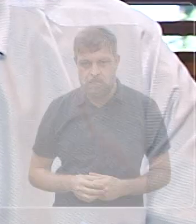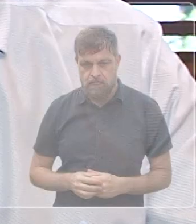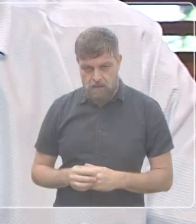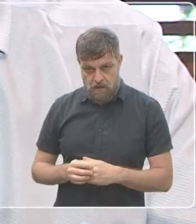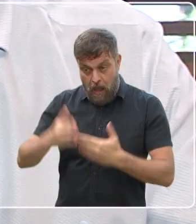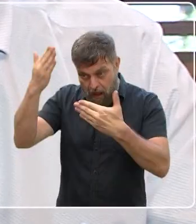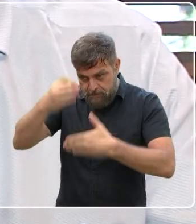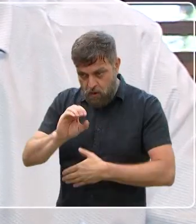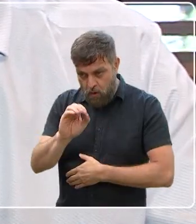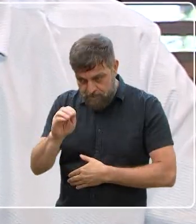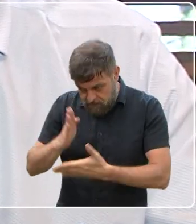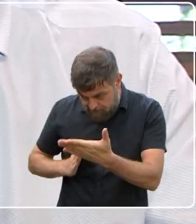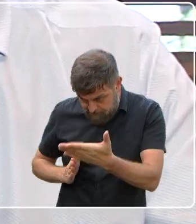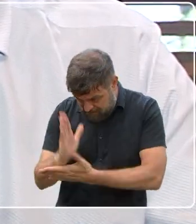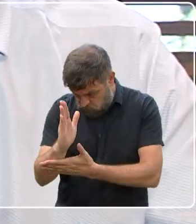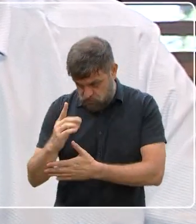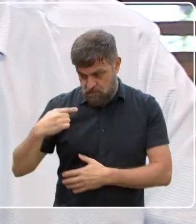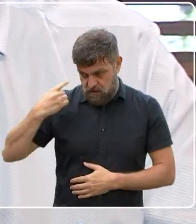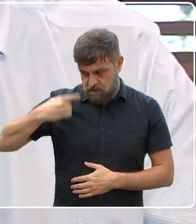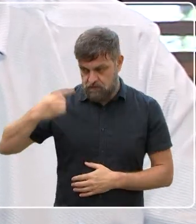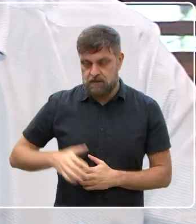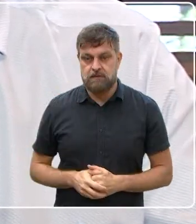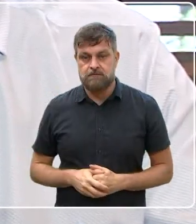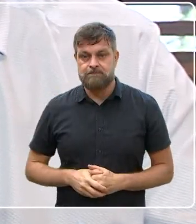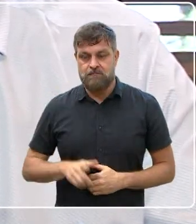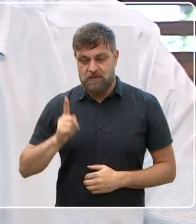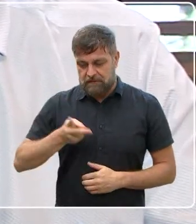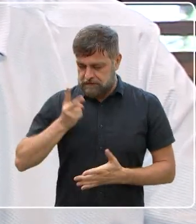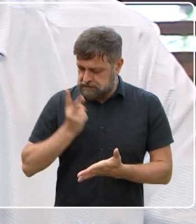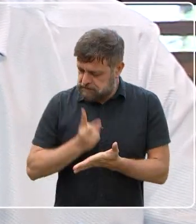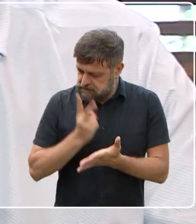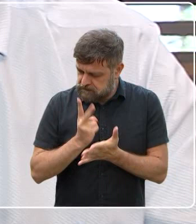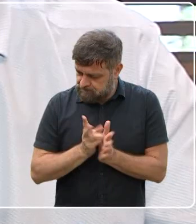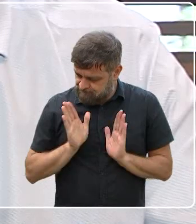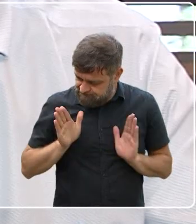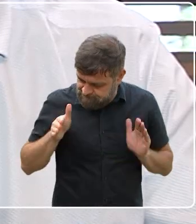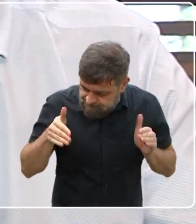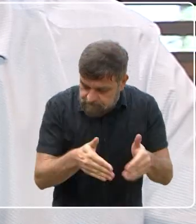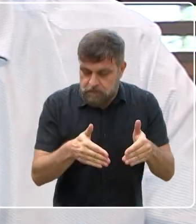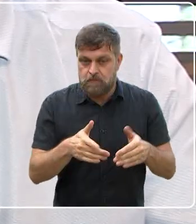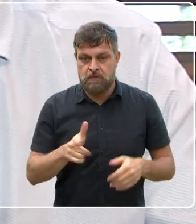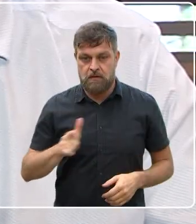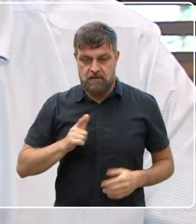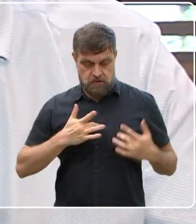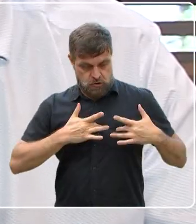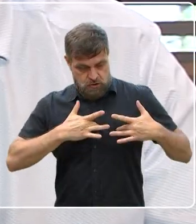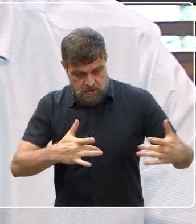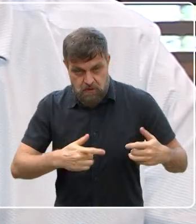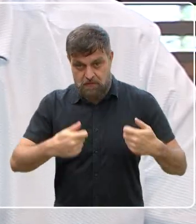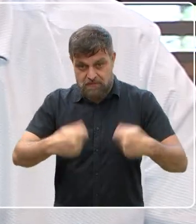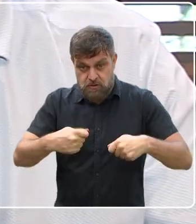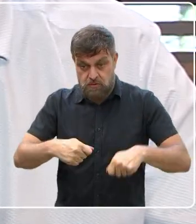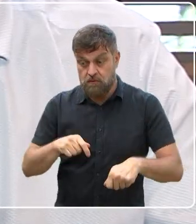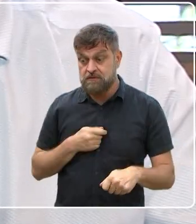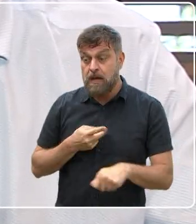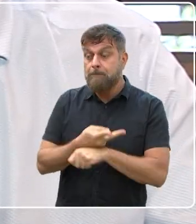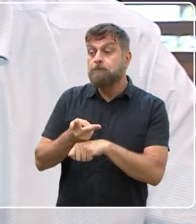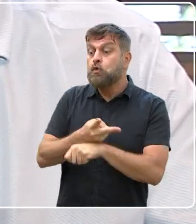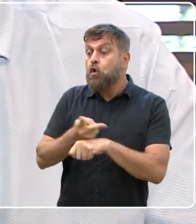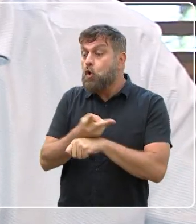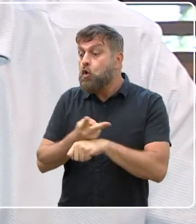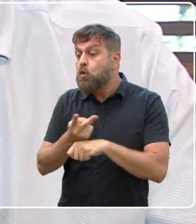Passou no exame da ordem. Aí você falou da sua dedicação, mas a dedicação ela foi suficiente ou você